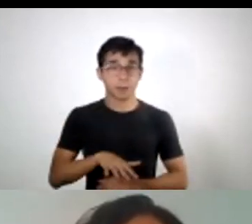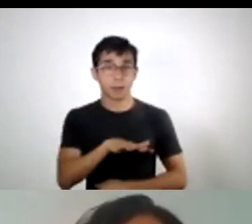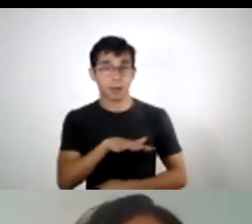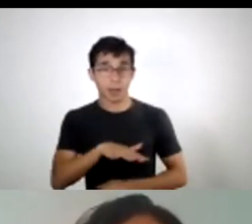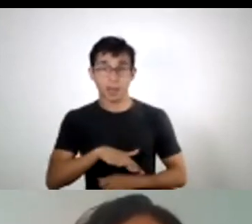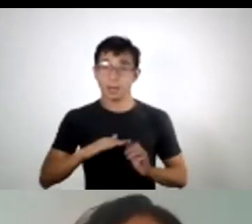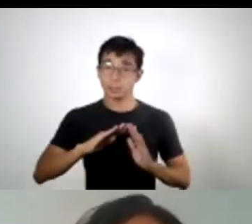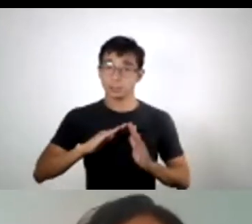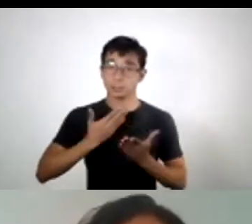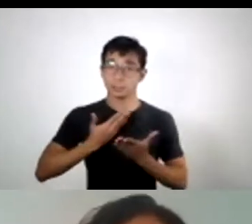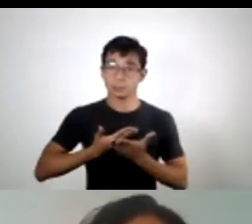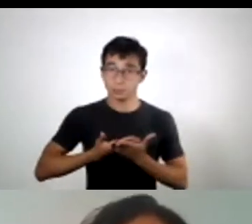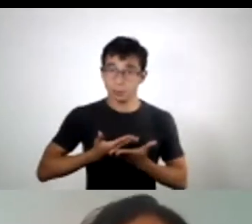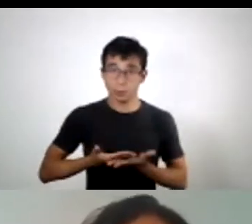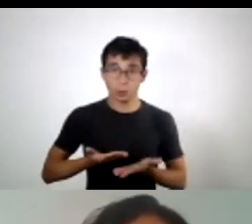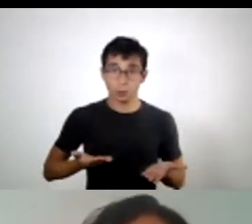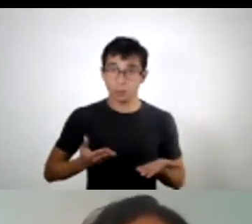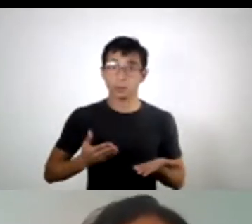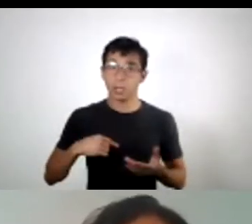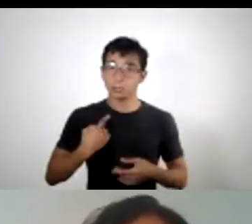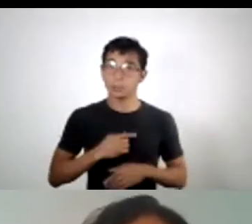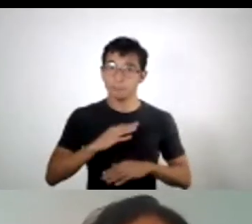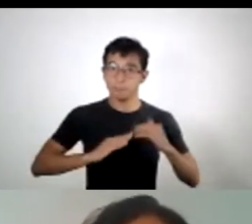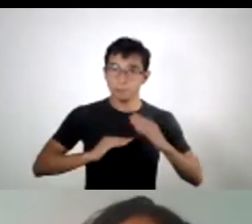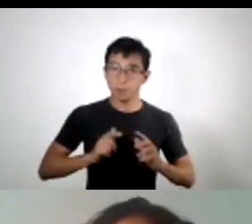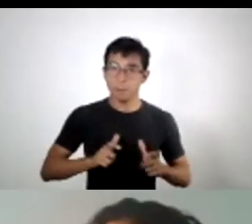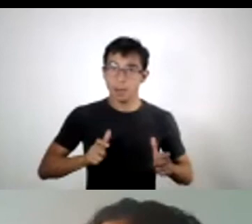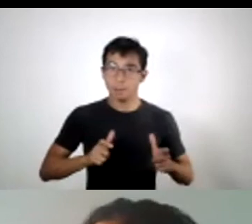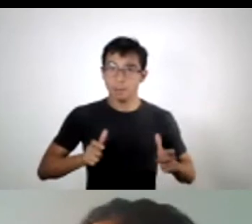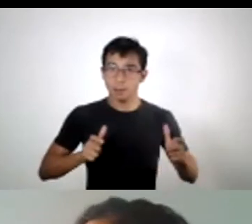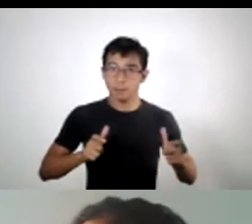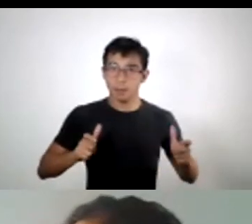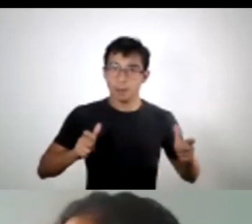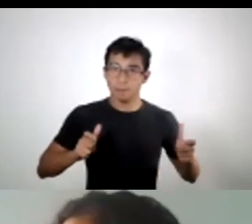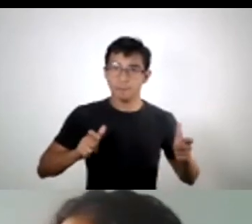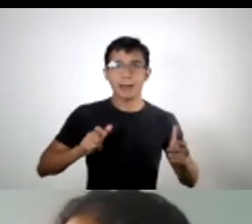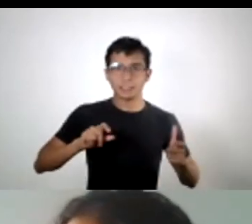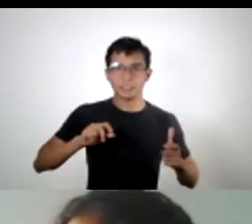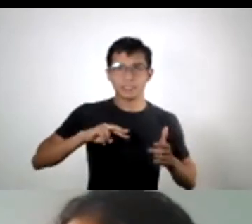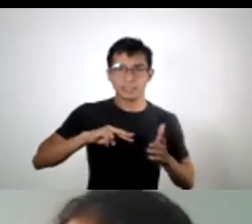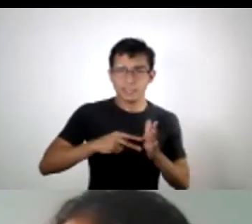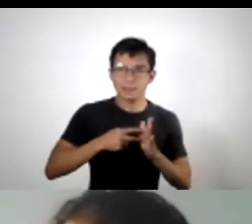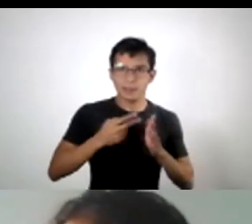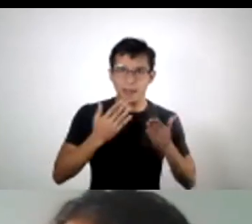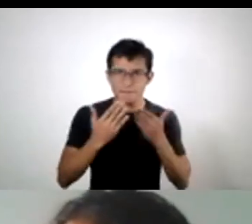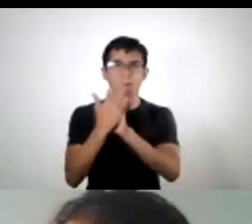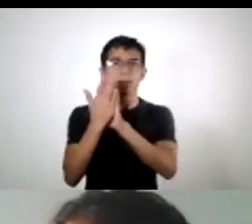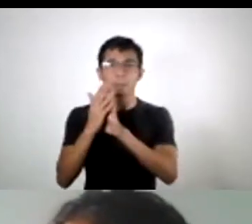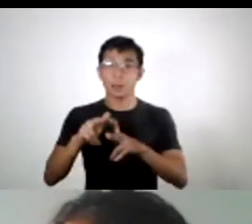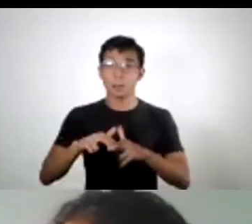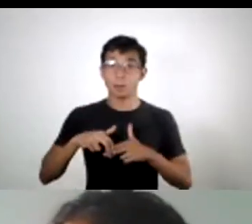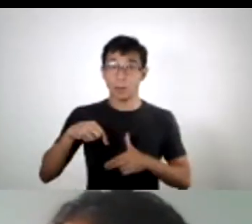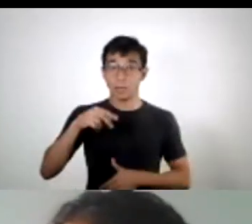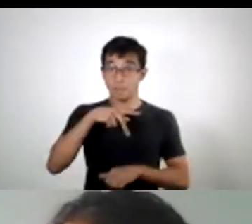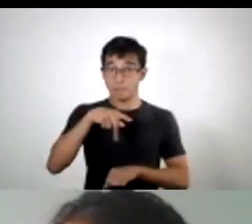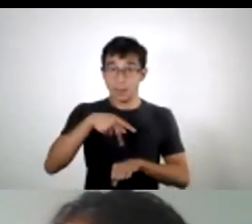E para nós é um enfrentamento, porque a gente está na terra do Bolsonaro, né? Então, é um enfrentamento para nós,